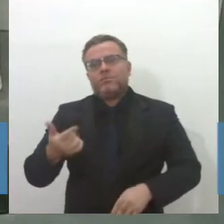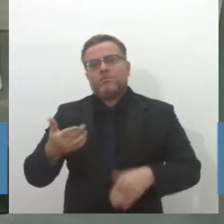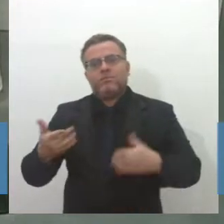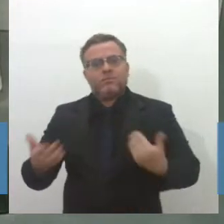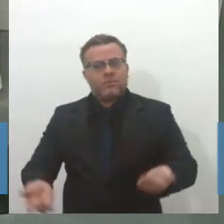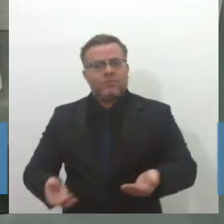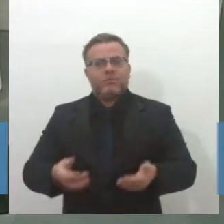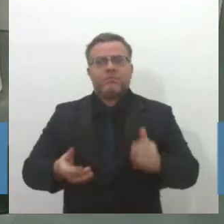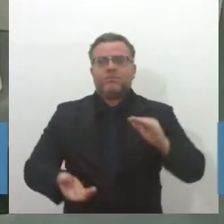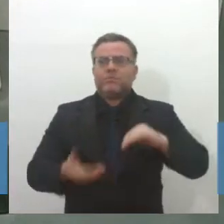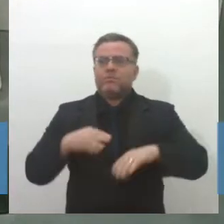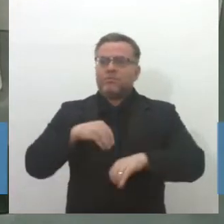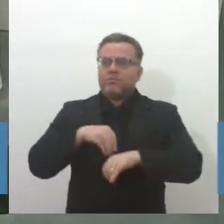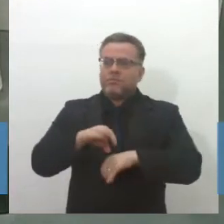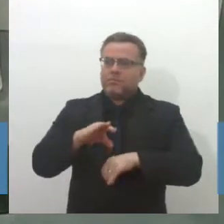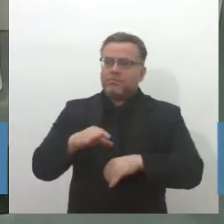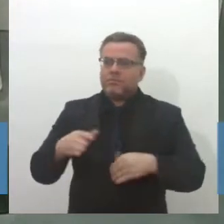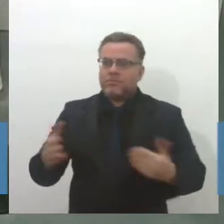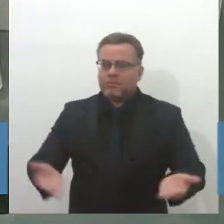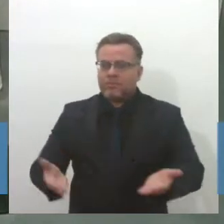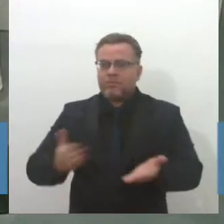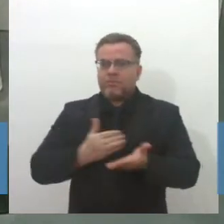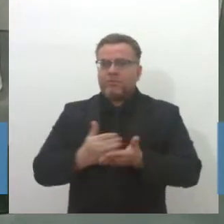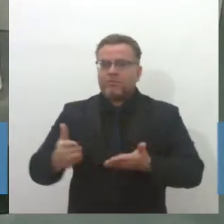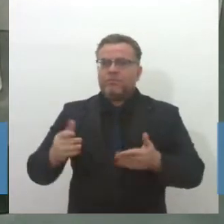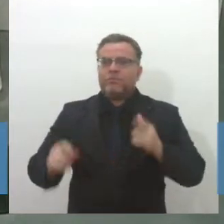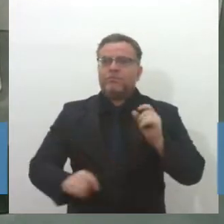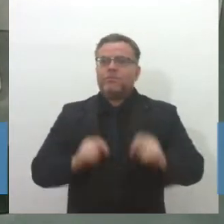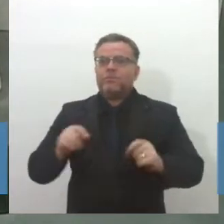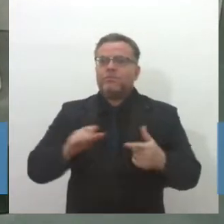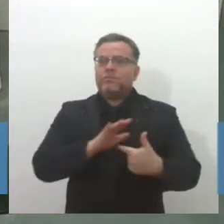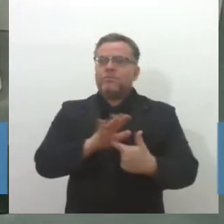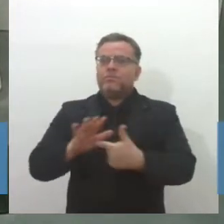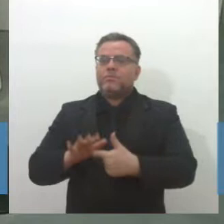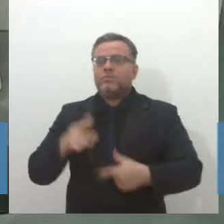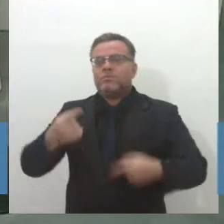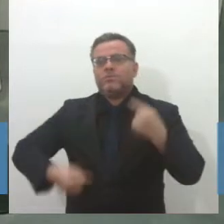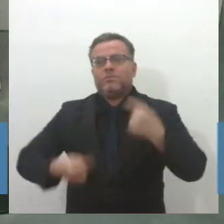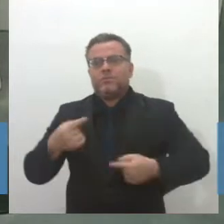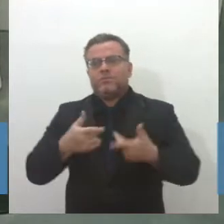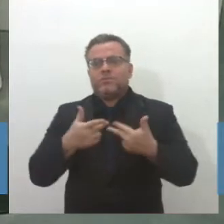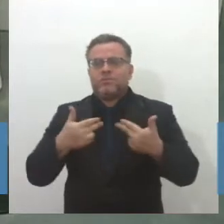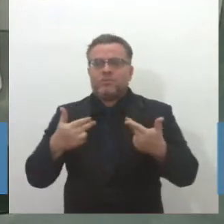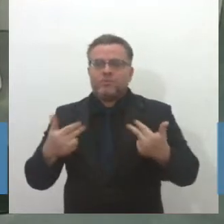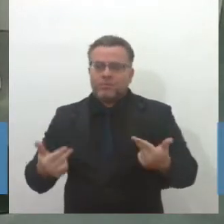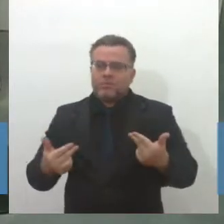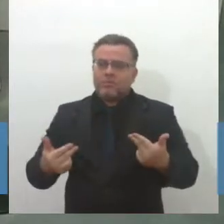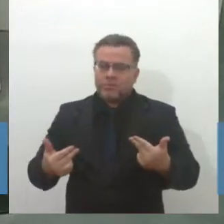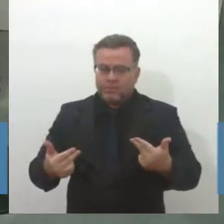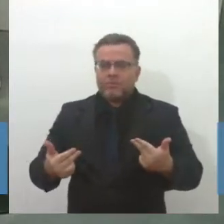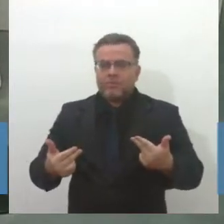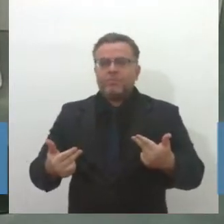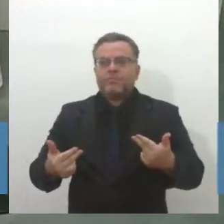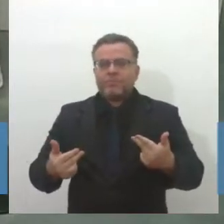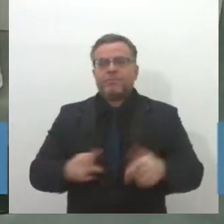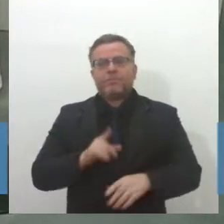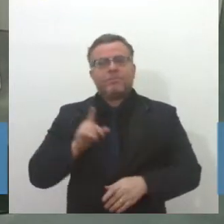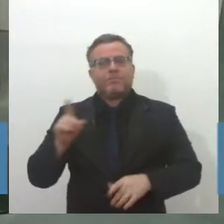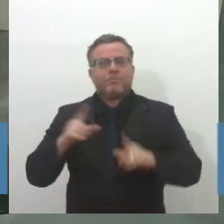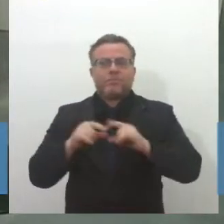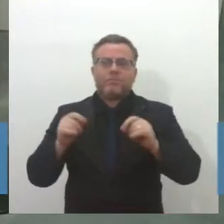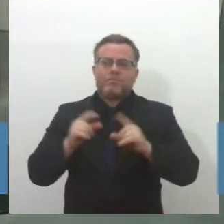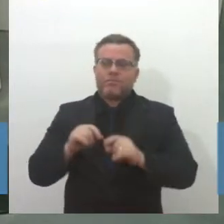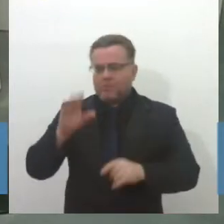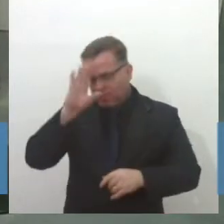Congresso em Pauta está no ar, trazendo debates de alcance nacional, pautados em Brasília, principalmente no